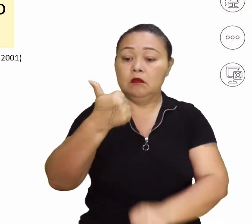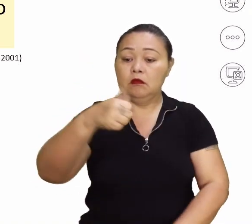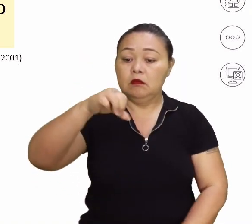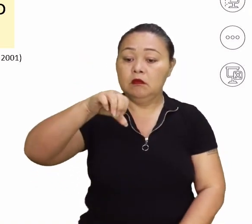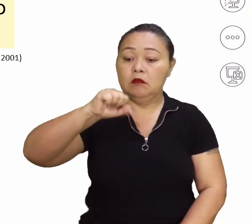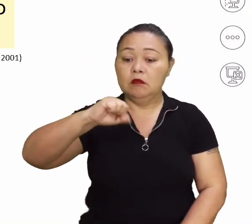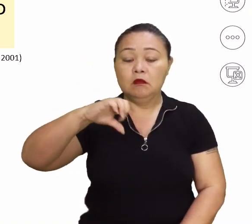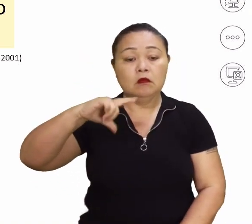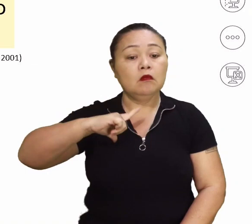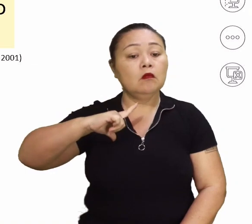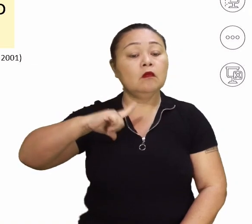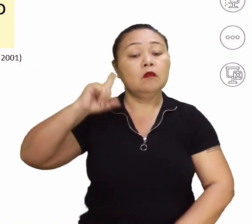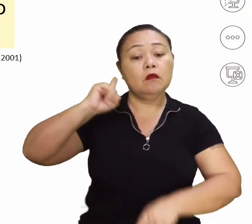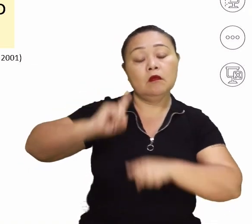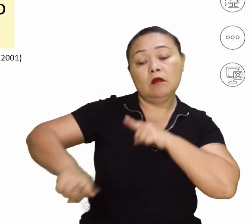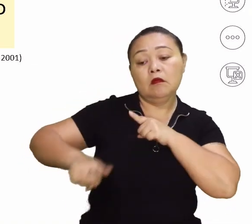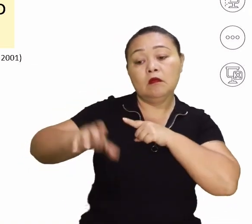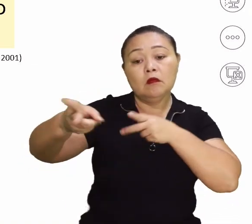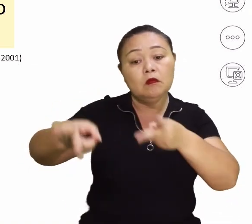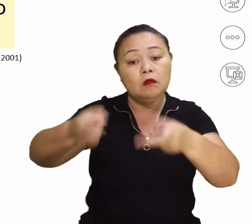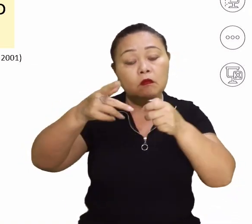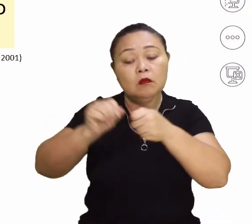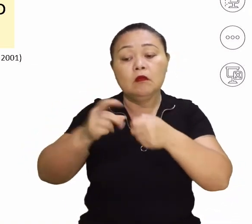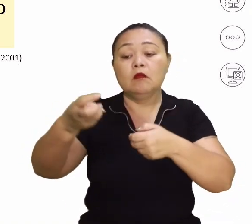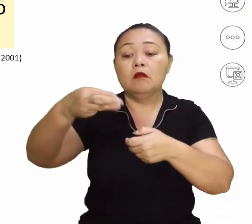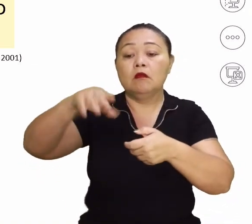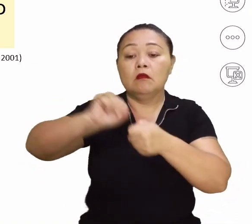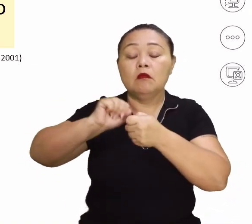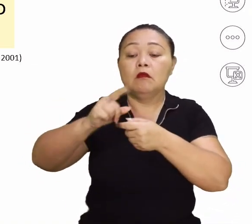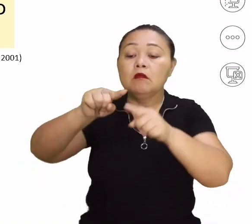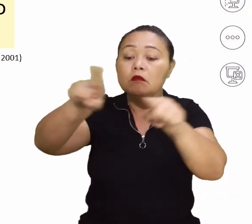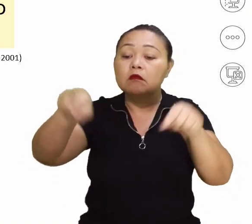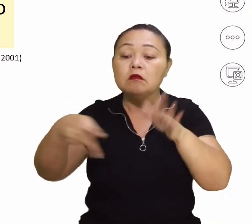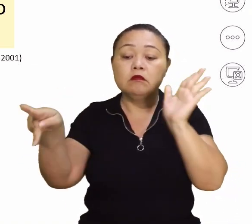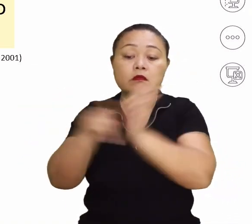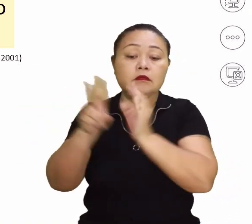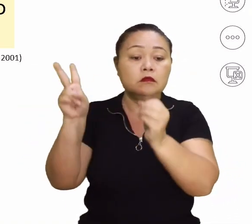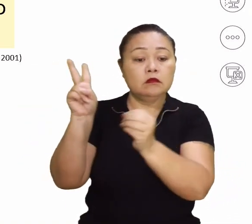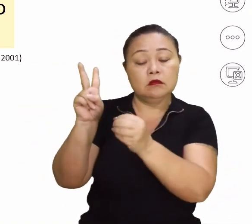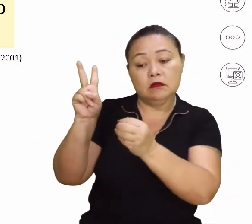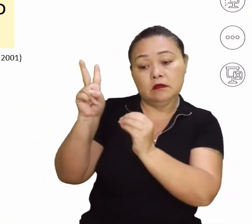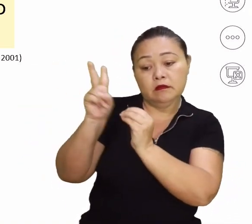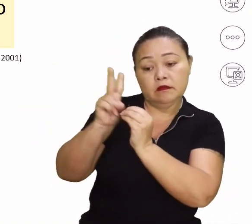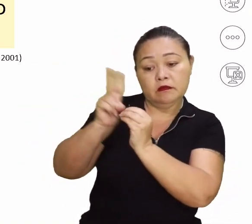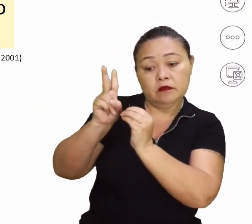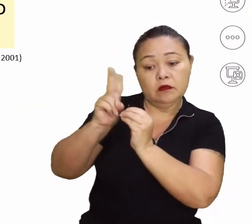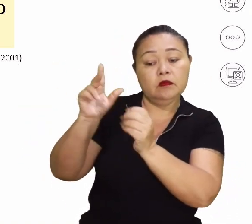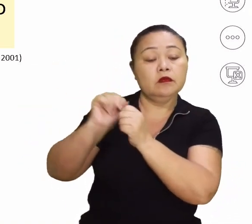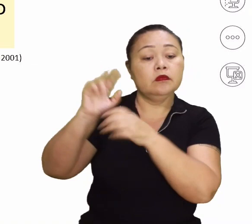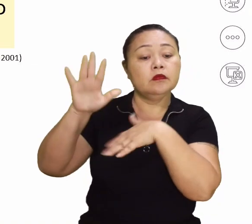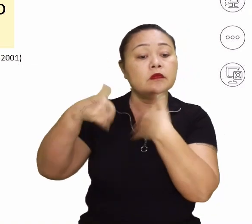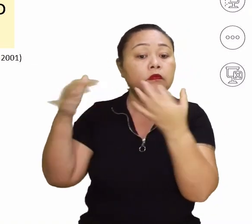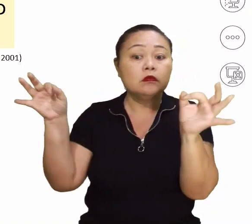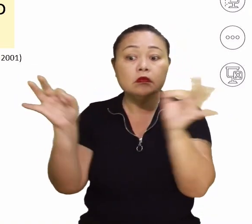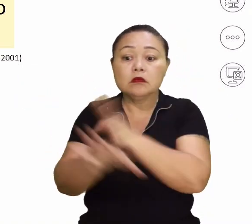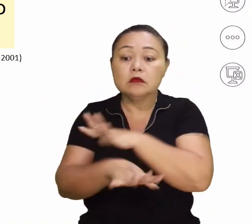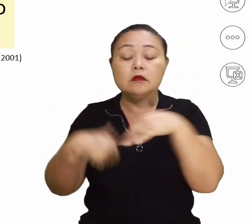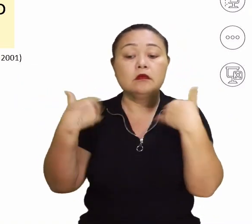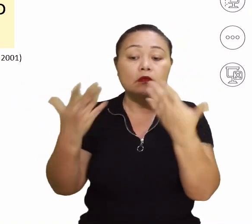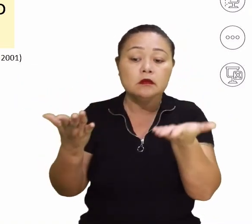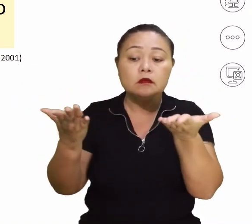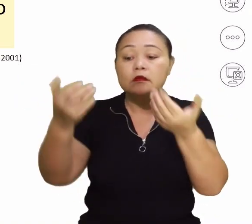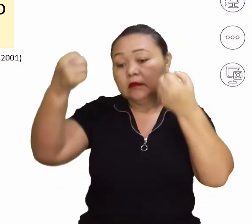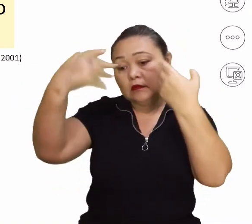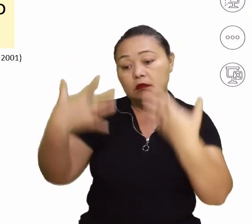proíbem a extração de minérios em reservas indígenas. Pronto, professor. Agora